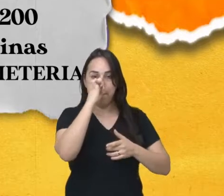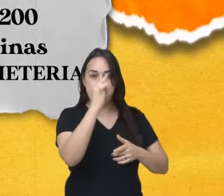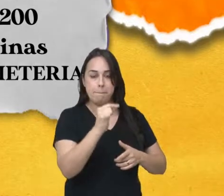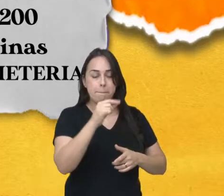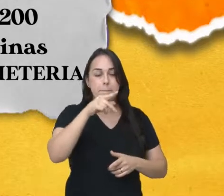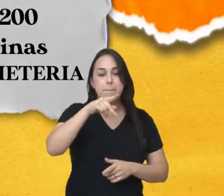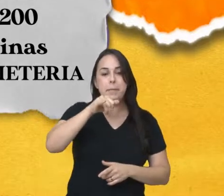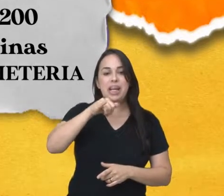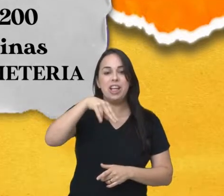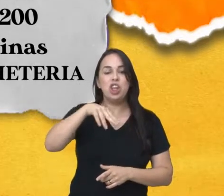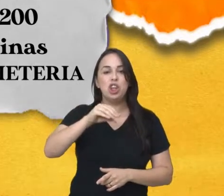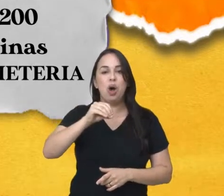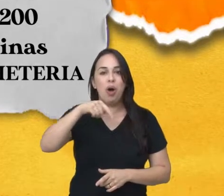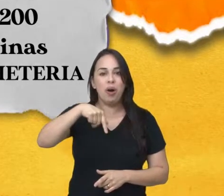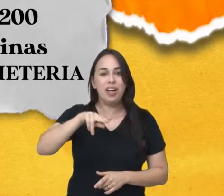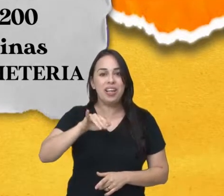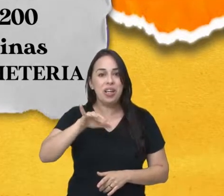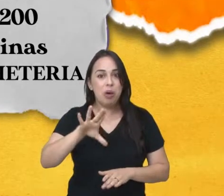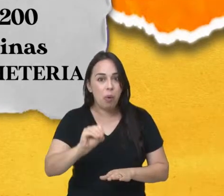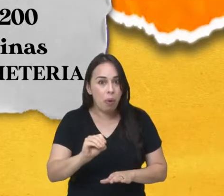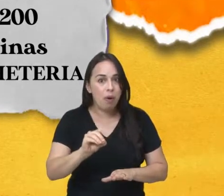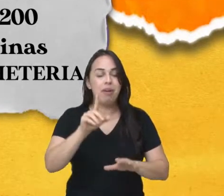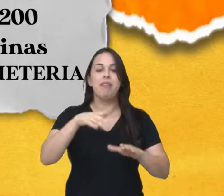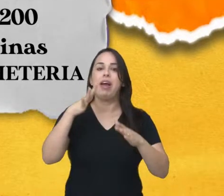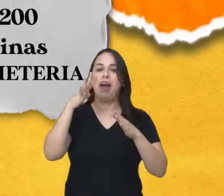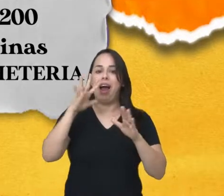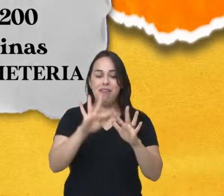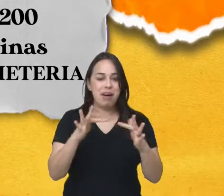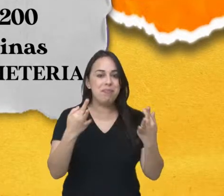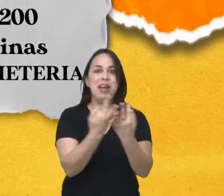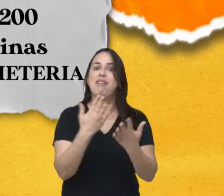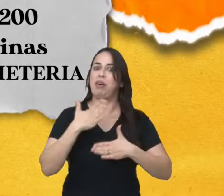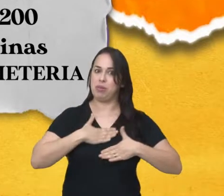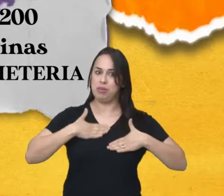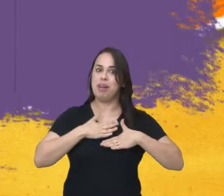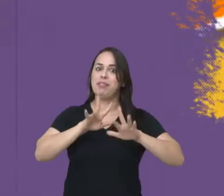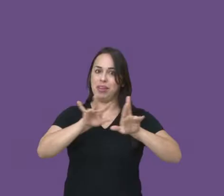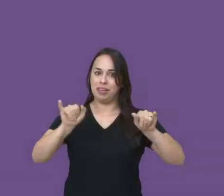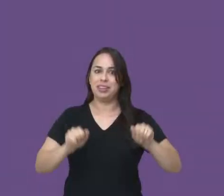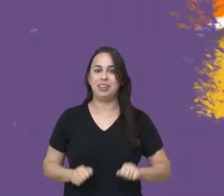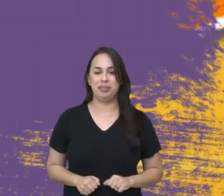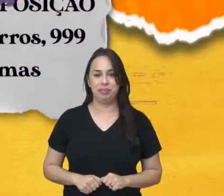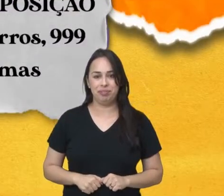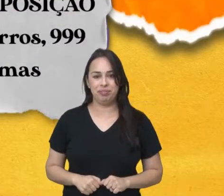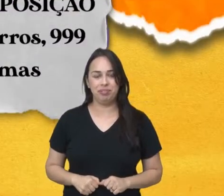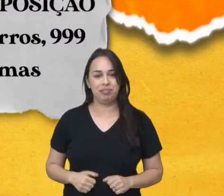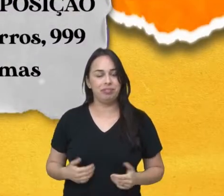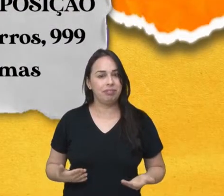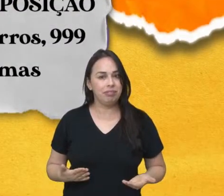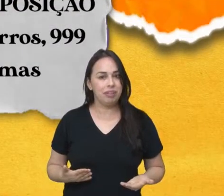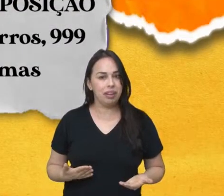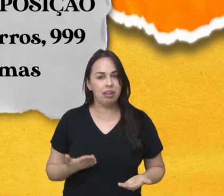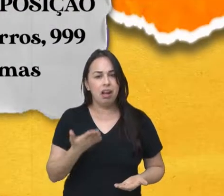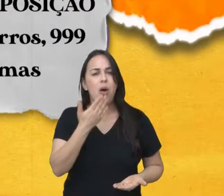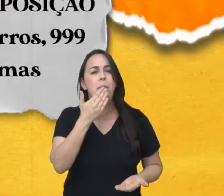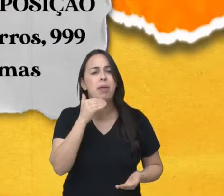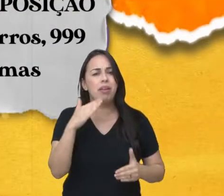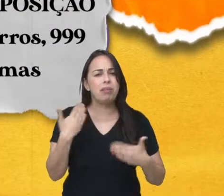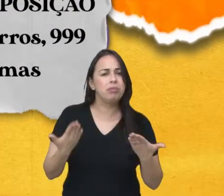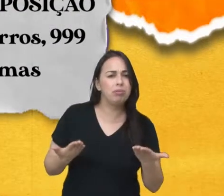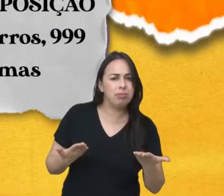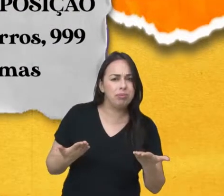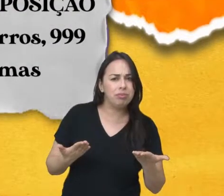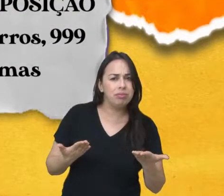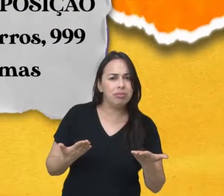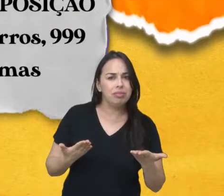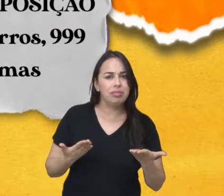clássico e que com certeza vai encantar toda a família. Vale a pena conferir. E como anda a sua alimentação?